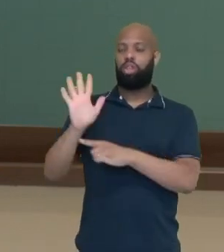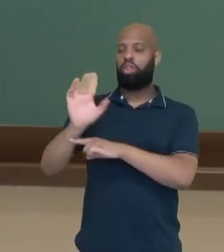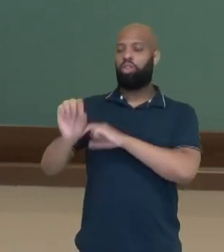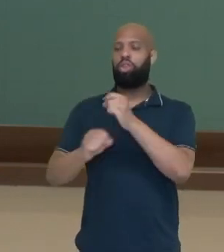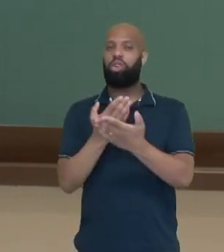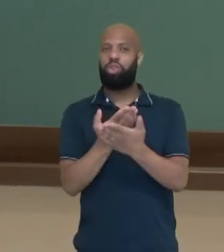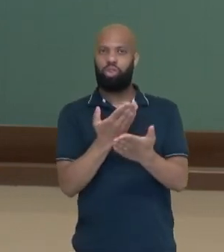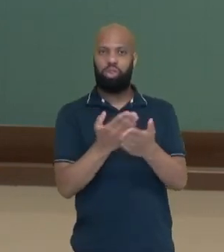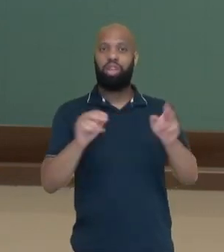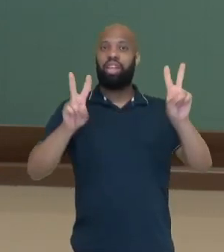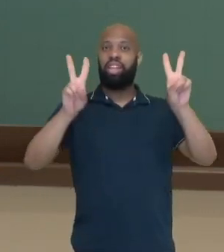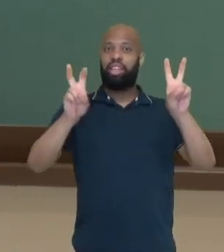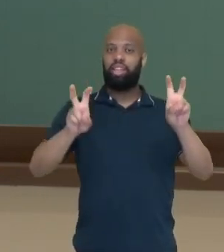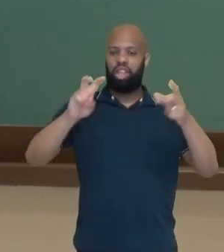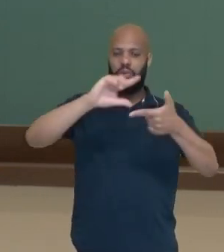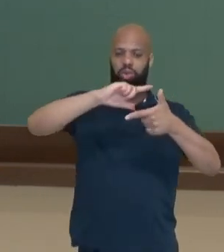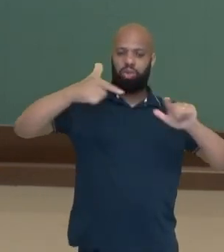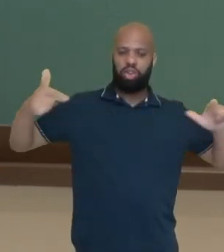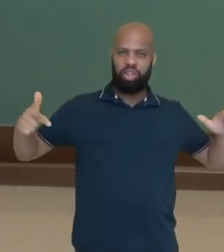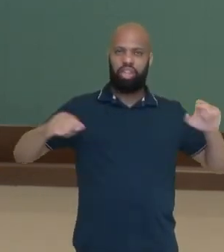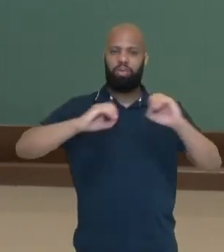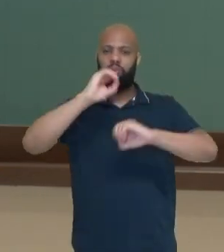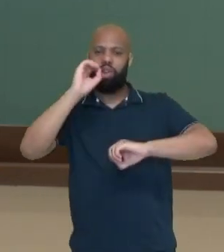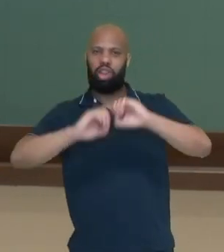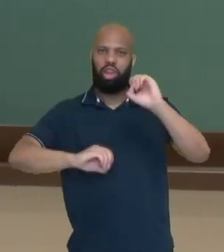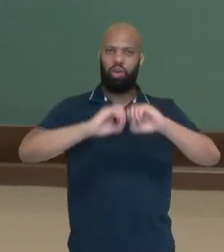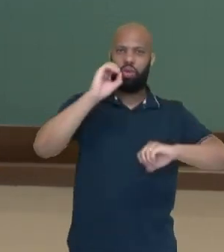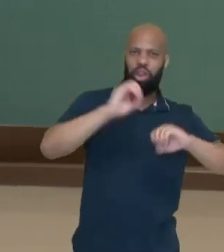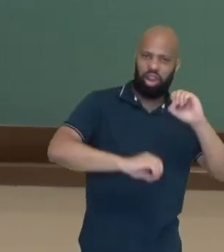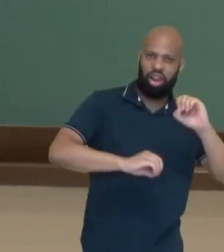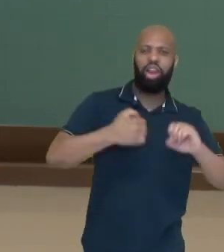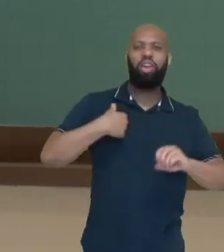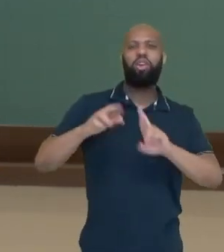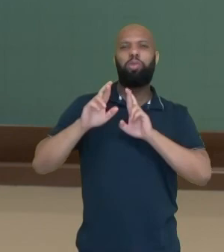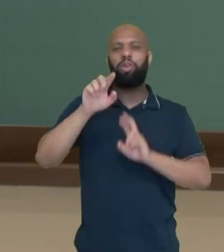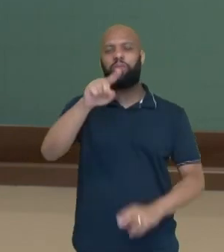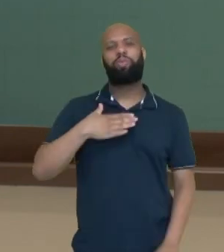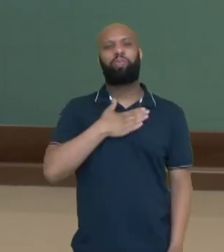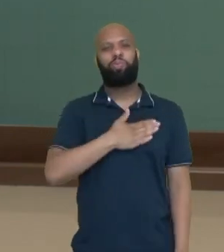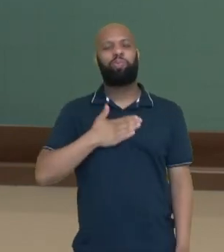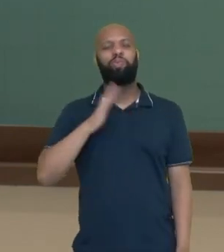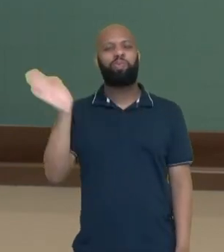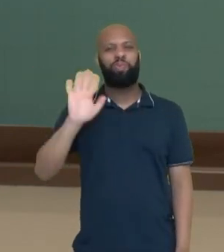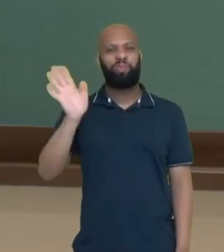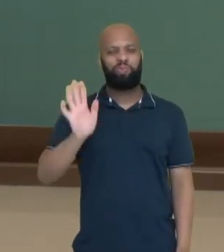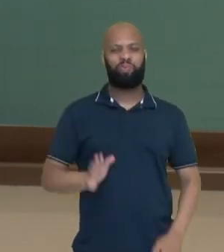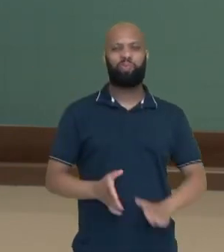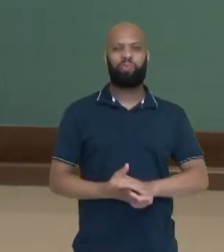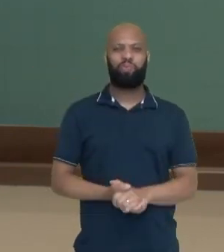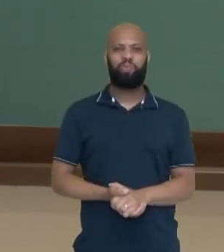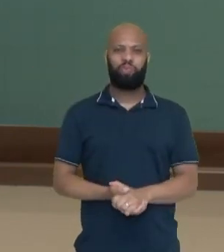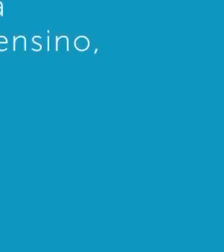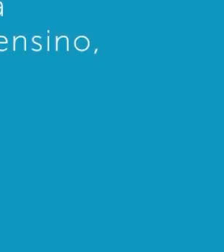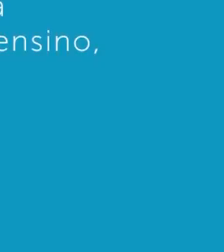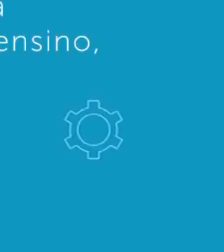Nesse vídeo, nós falamos sobre geometria molecular. Espero que vocês tenham gostado e até breve!